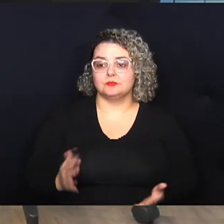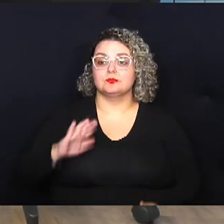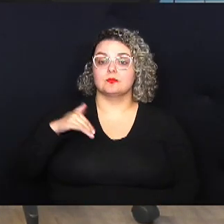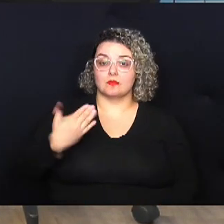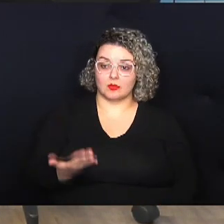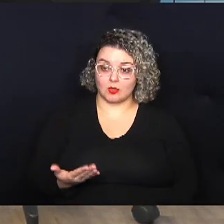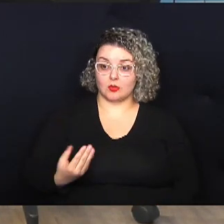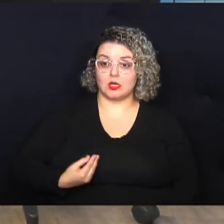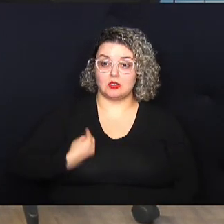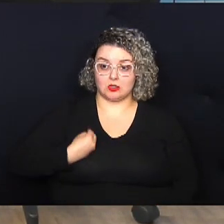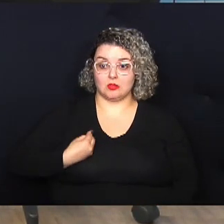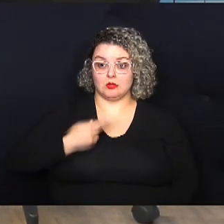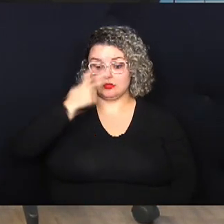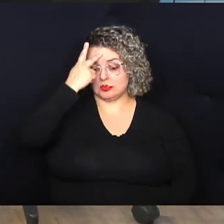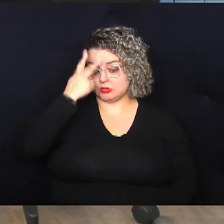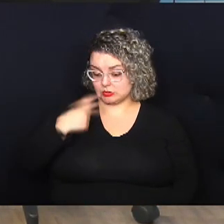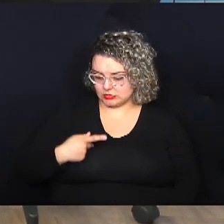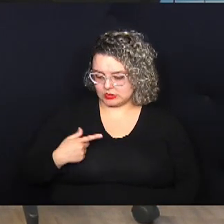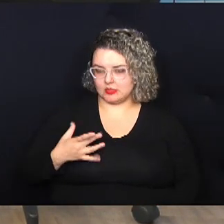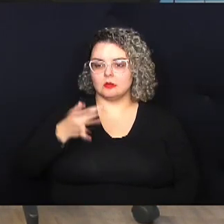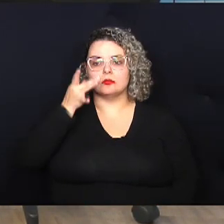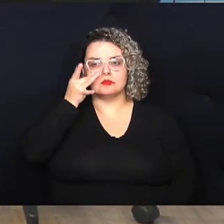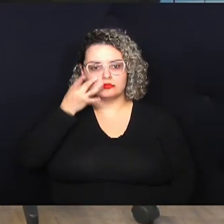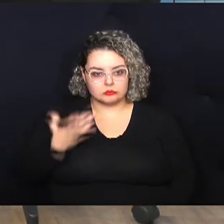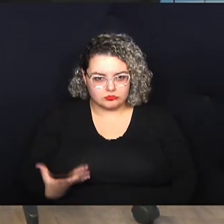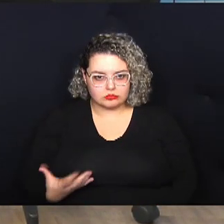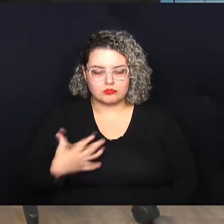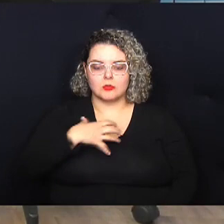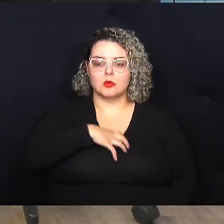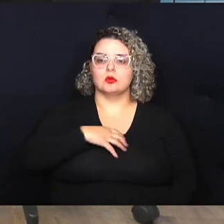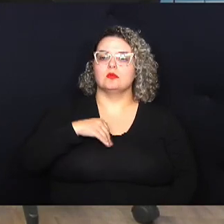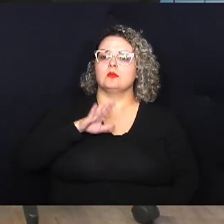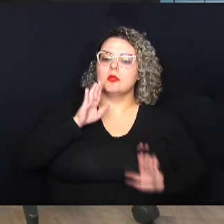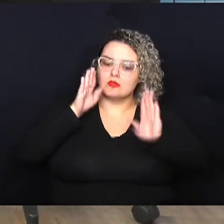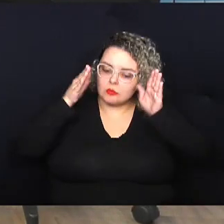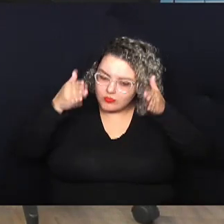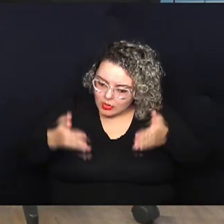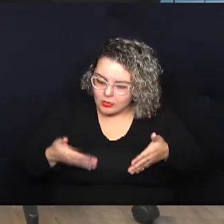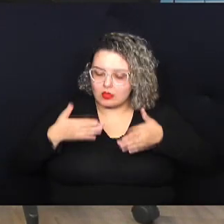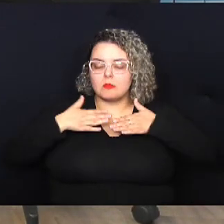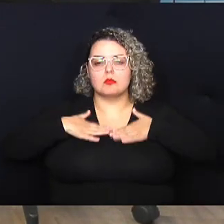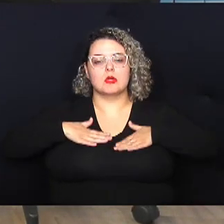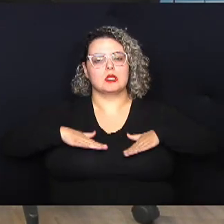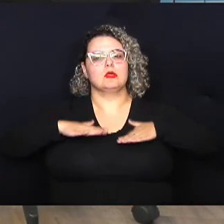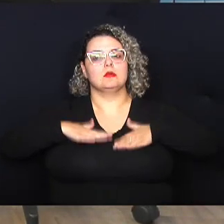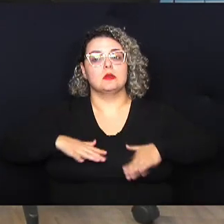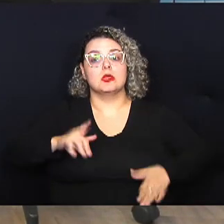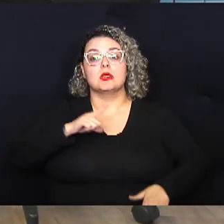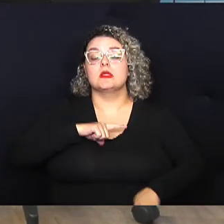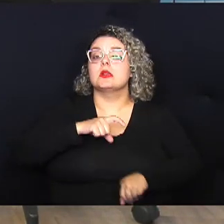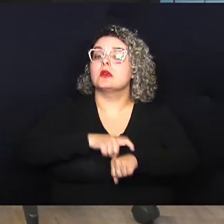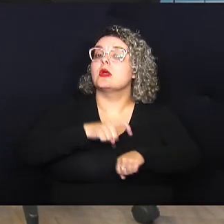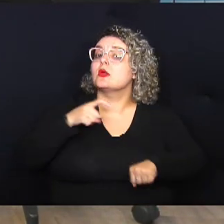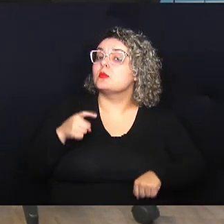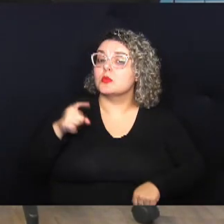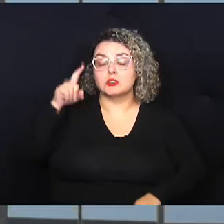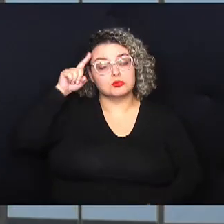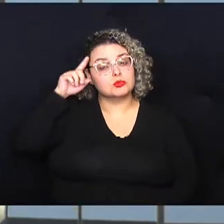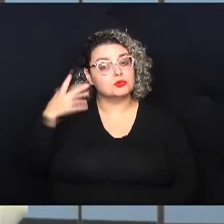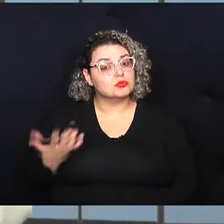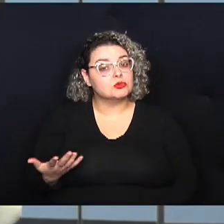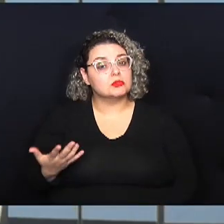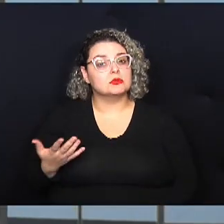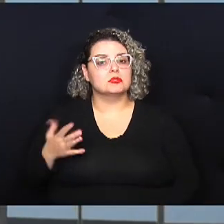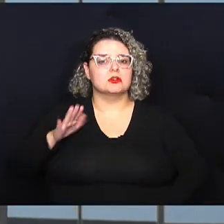está vivendo o seu presente, né, daquela forma com mais foco, com mais tranquilidade, tem o seu momento no seu dia, porque muitas vezes você